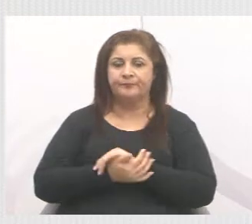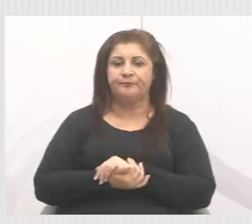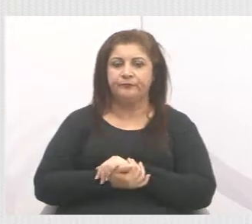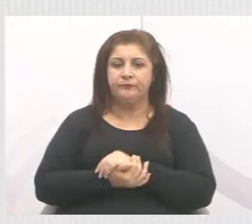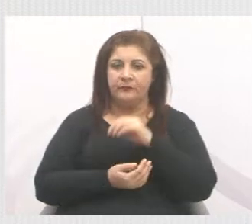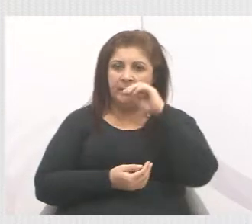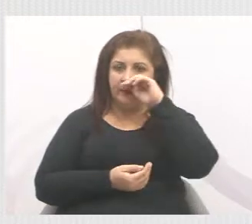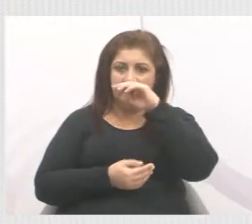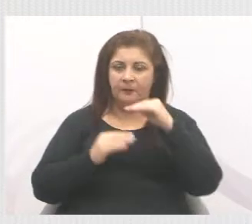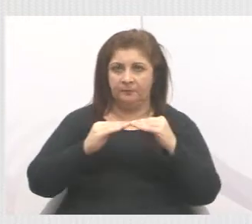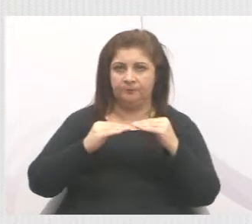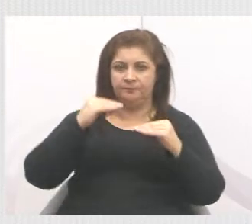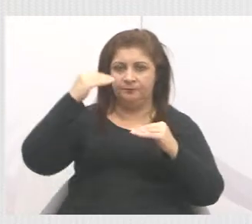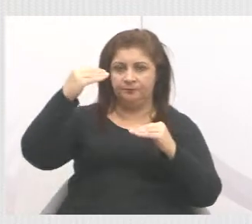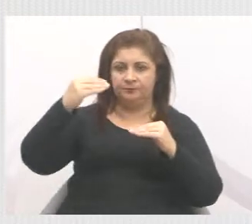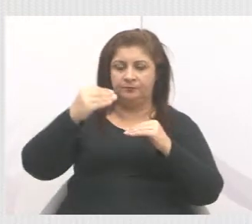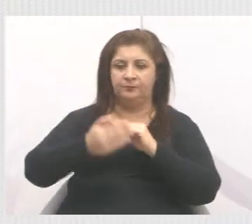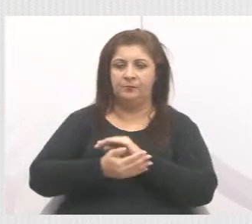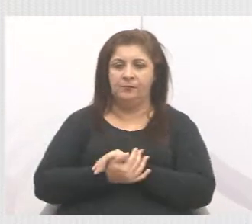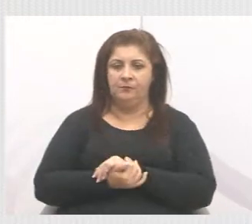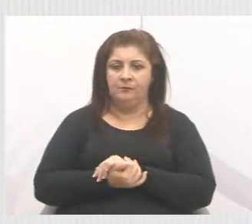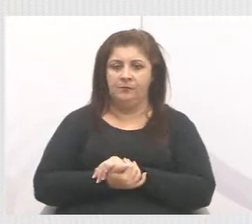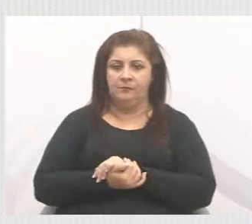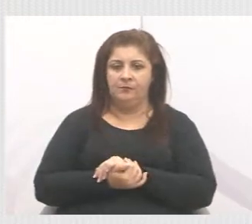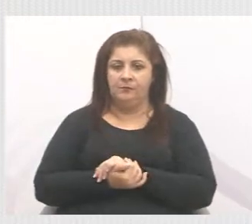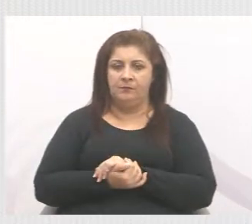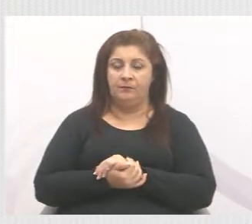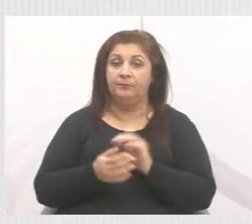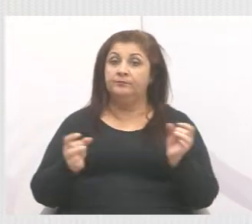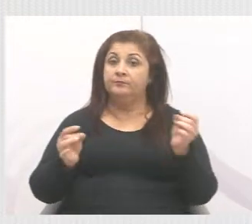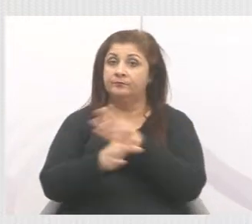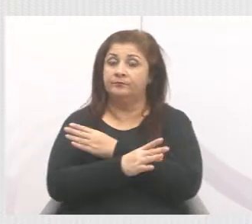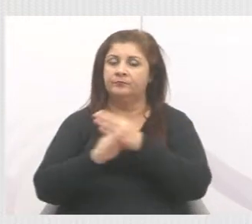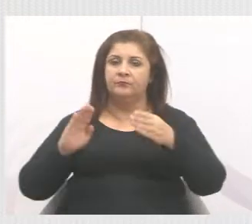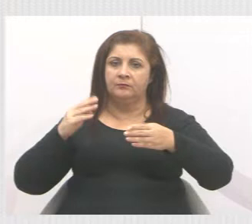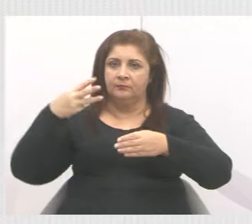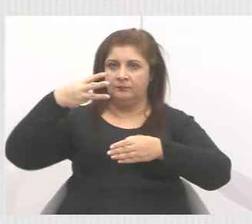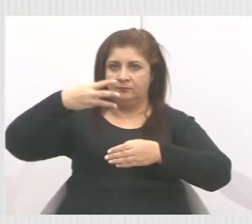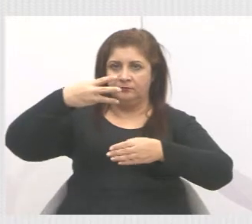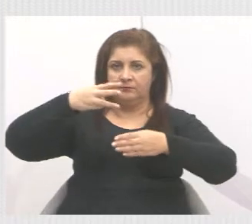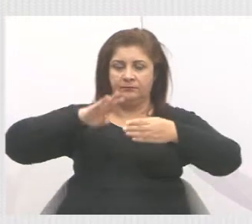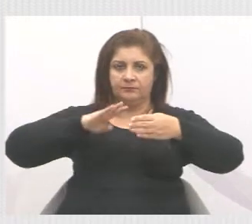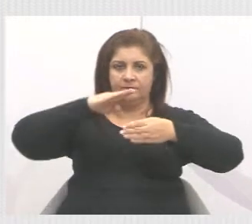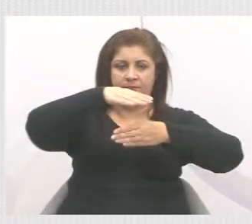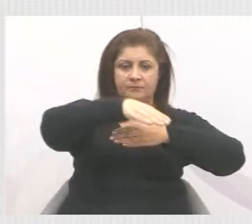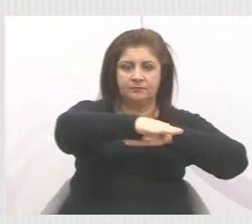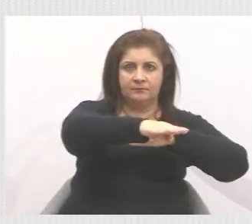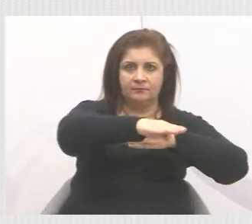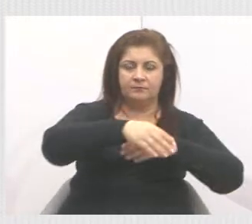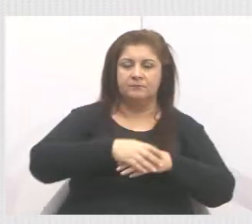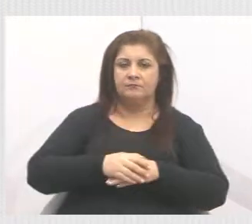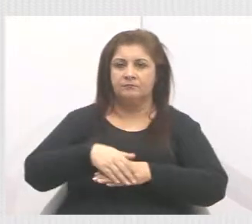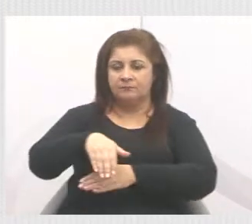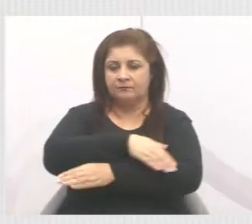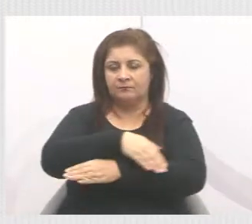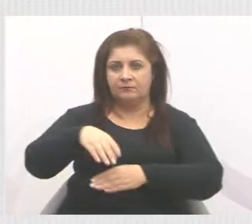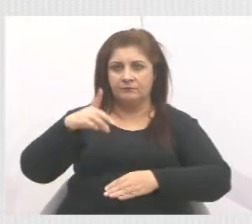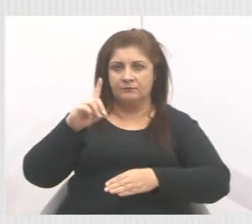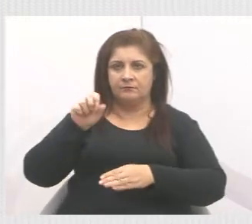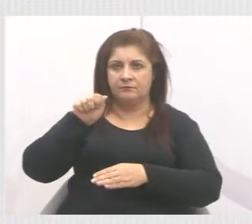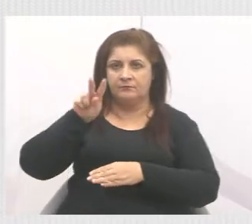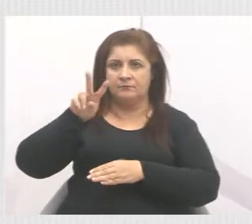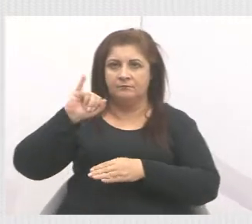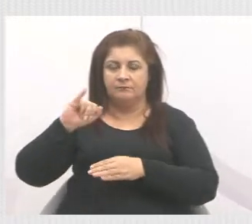teve essa migração. Aqui está a finalização da obra da Terceira Ponte, finalização da Davilino, finalização da